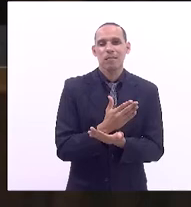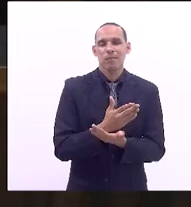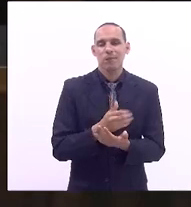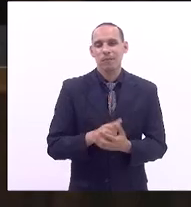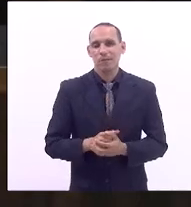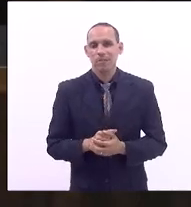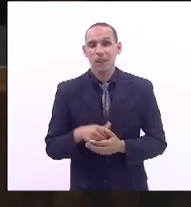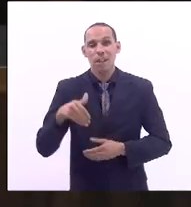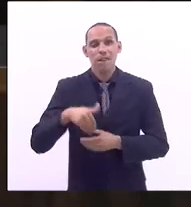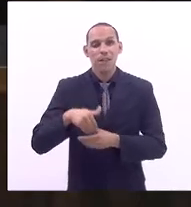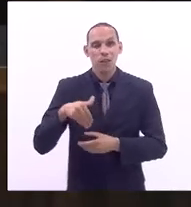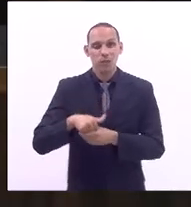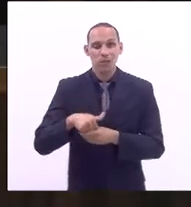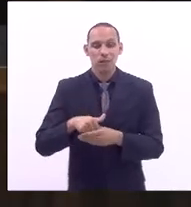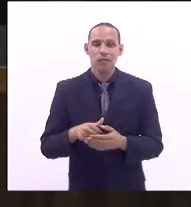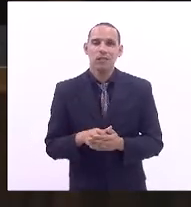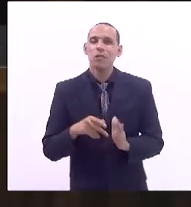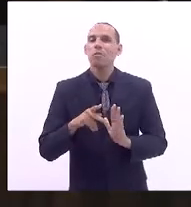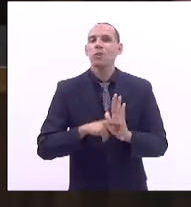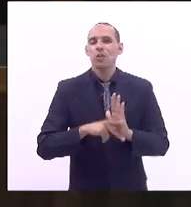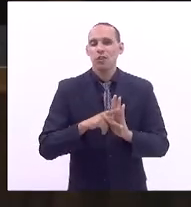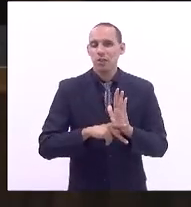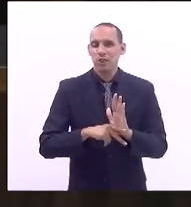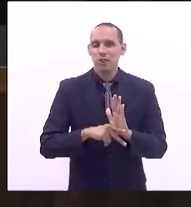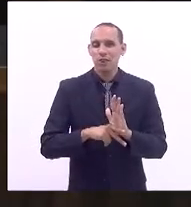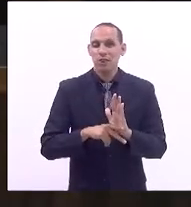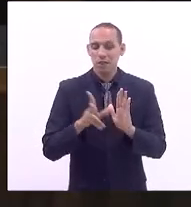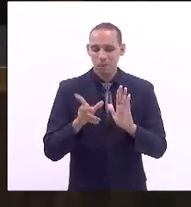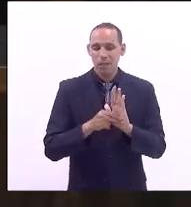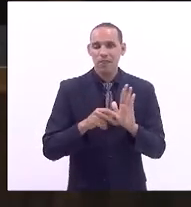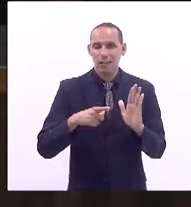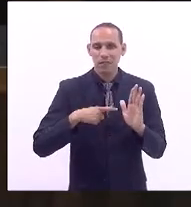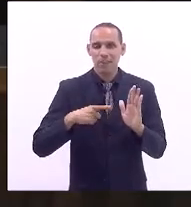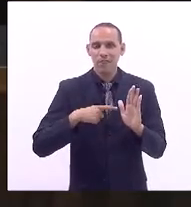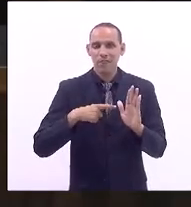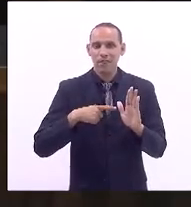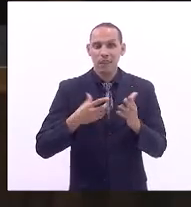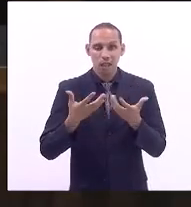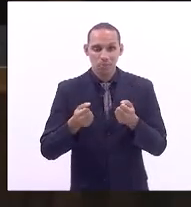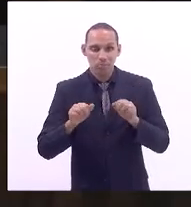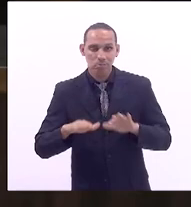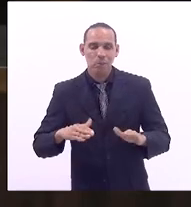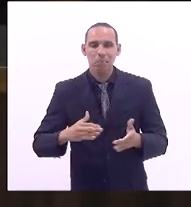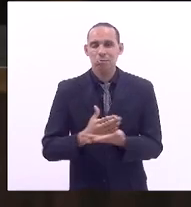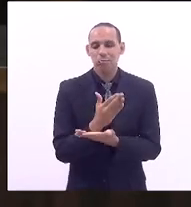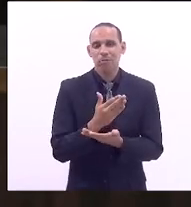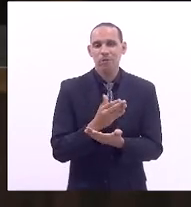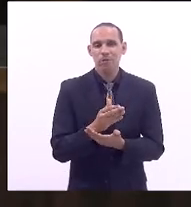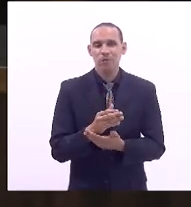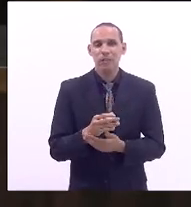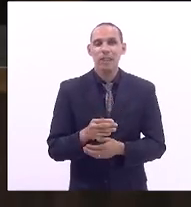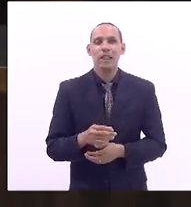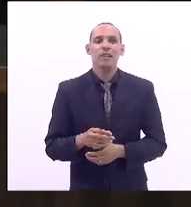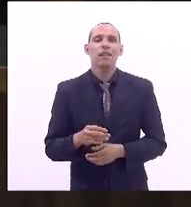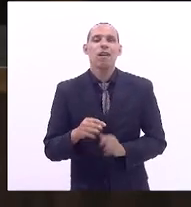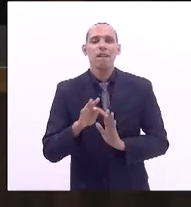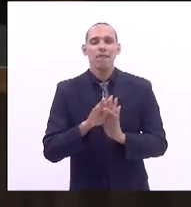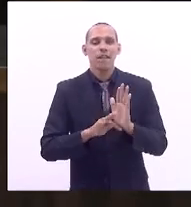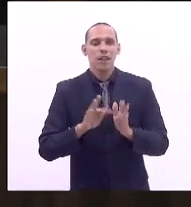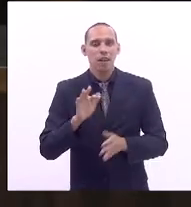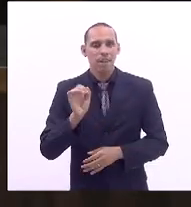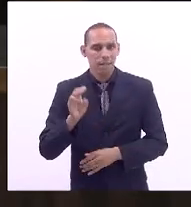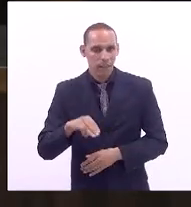aprovado em votação projeto assim emendados e os que aprovam permaneçam Como estão aprovado com a redação do vencido